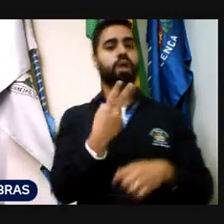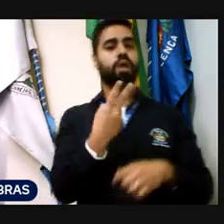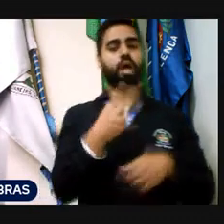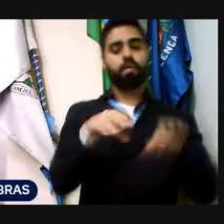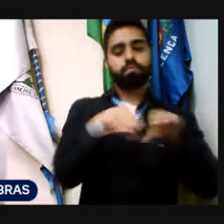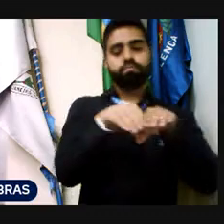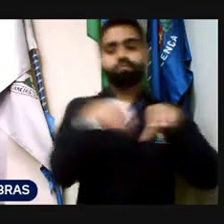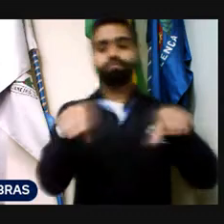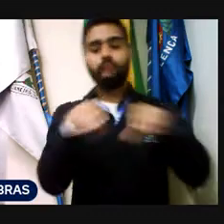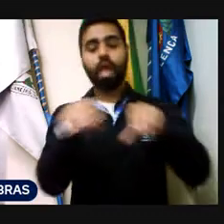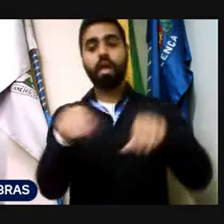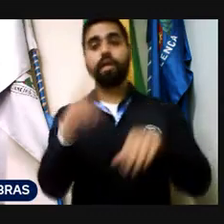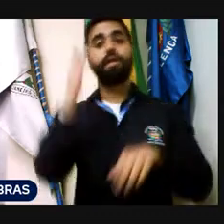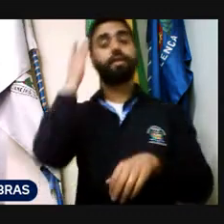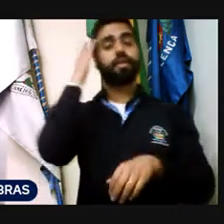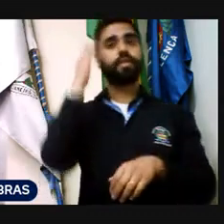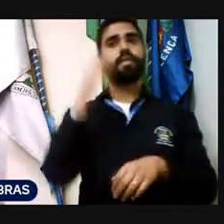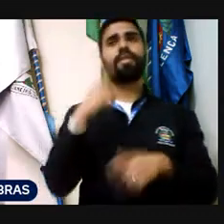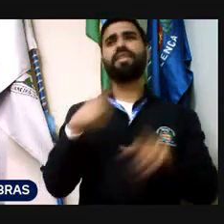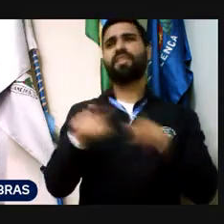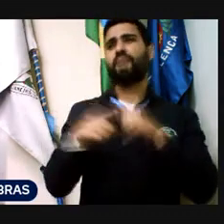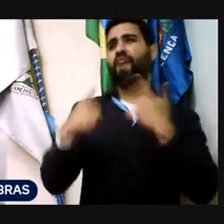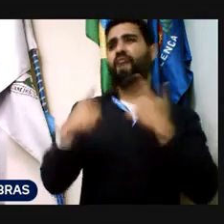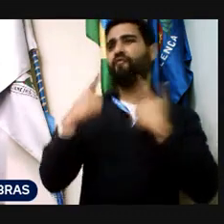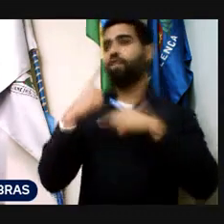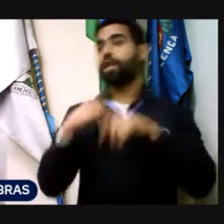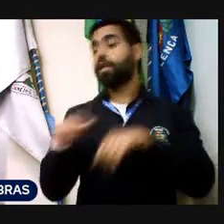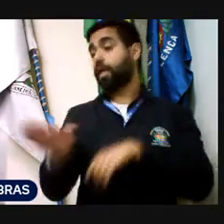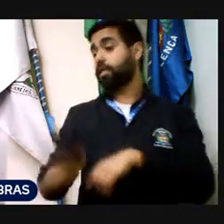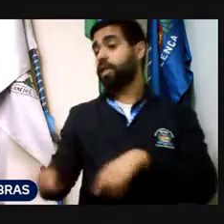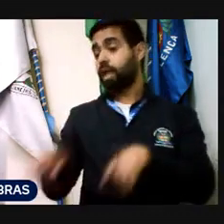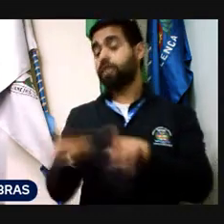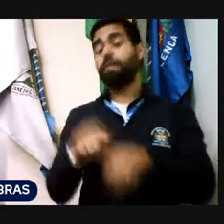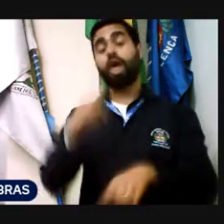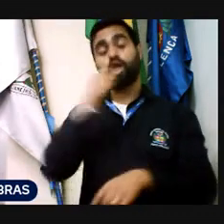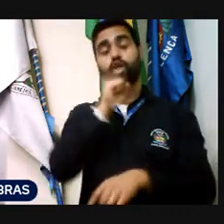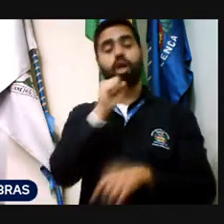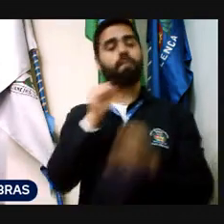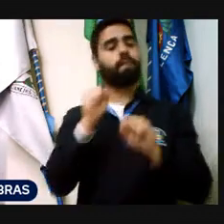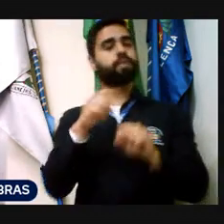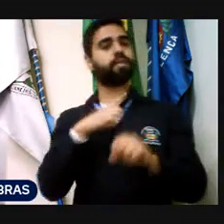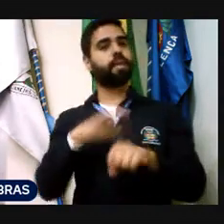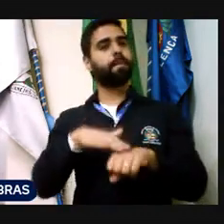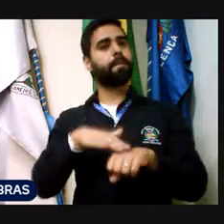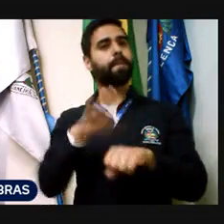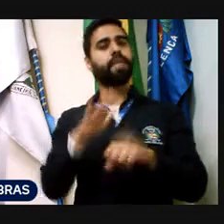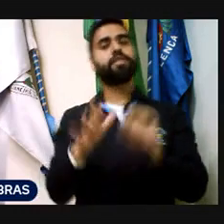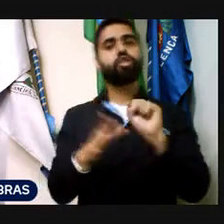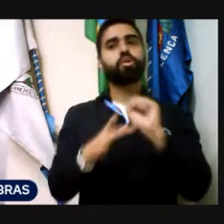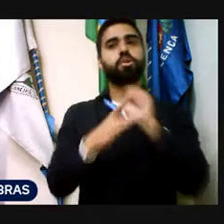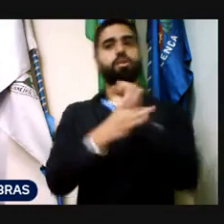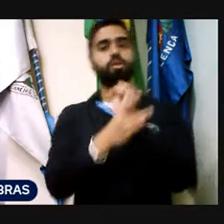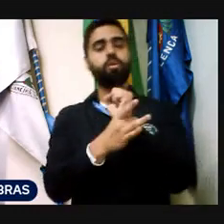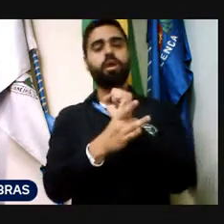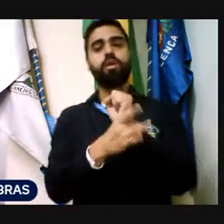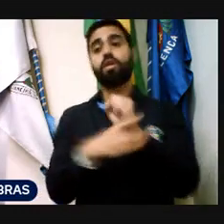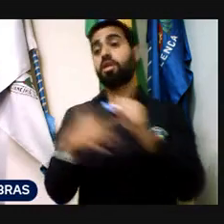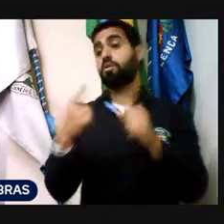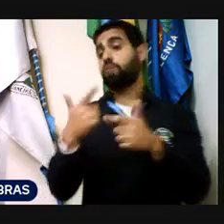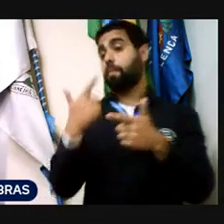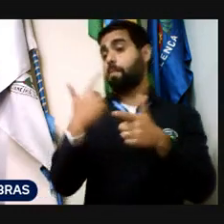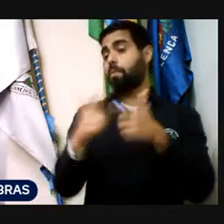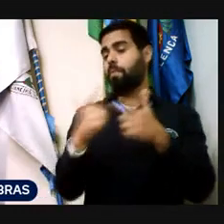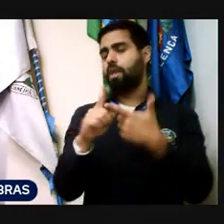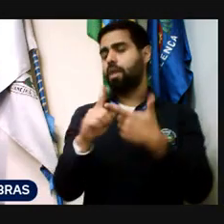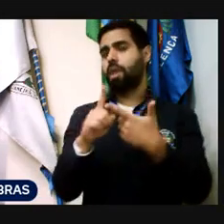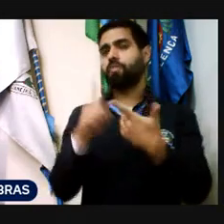velocidade. No incessante desejo de que as crianças, assim como também idosos e demais transeuntes, não venham a ser vítimas de atropelamento e ainda